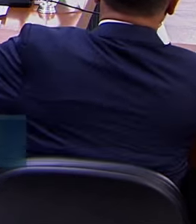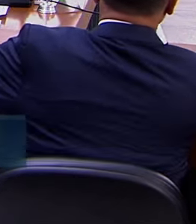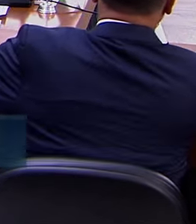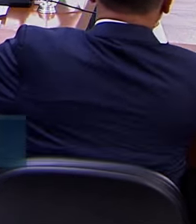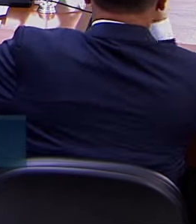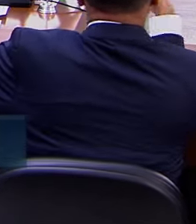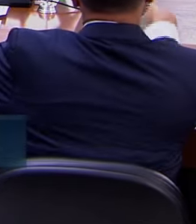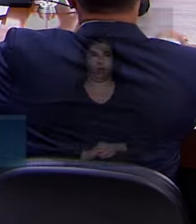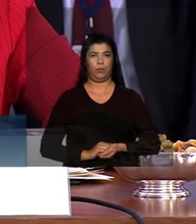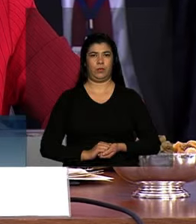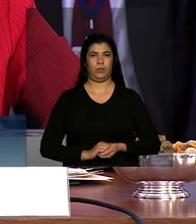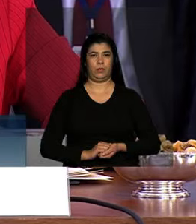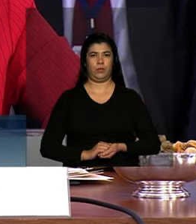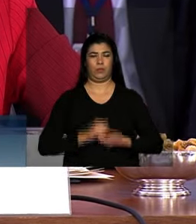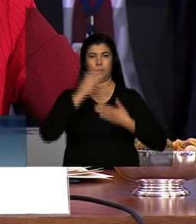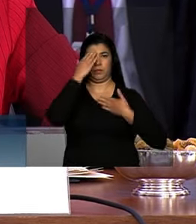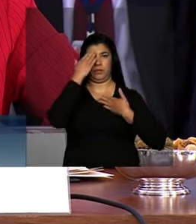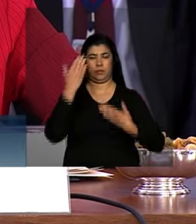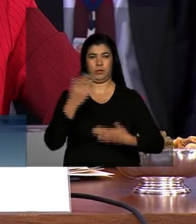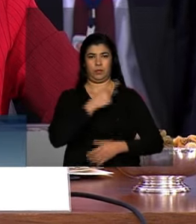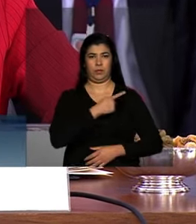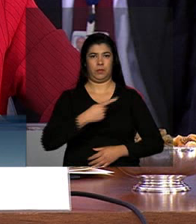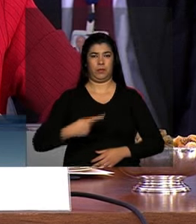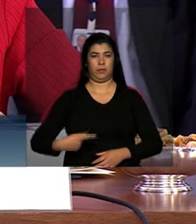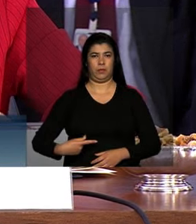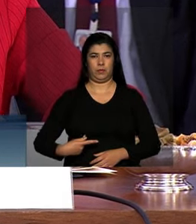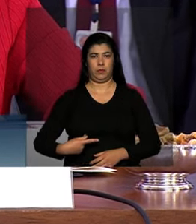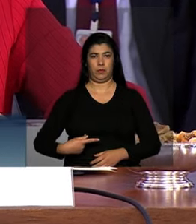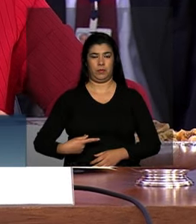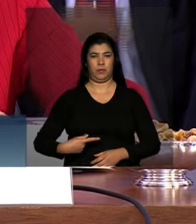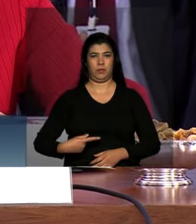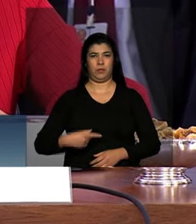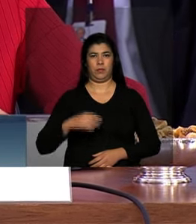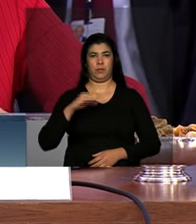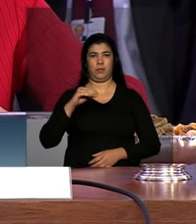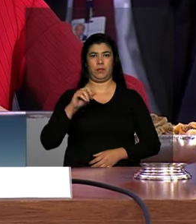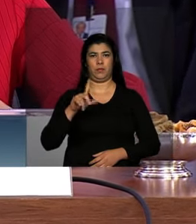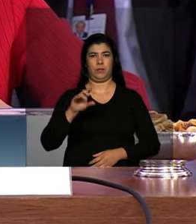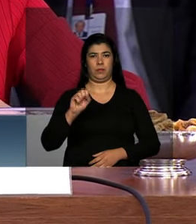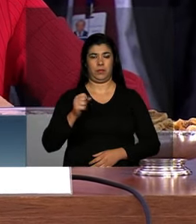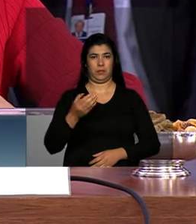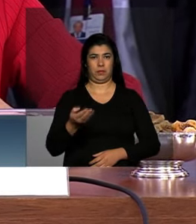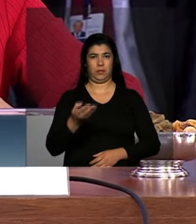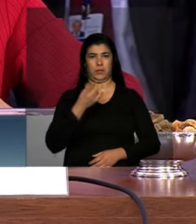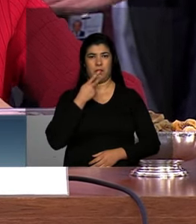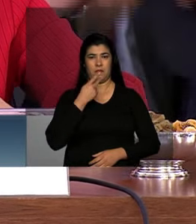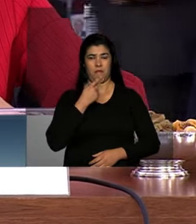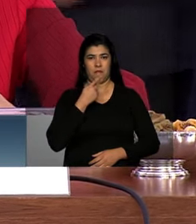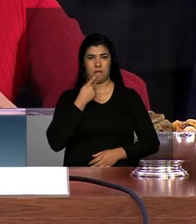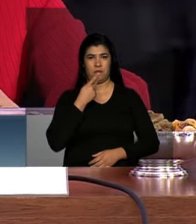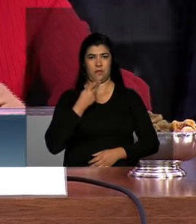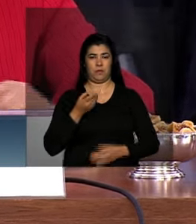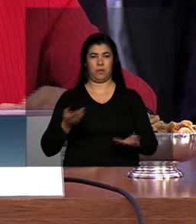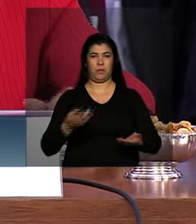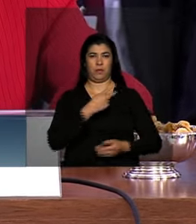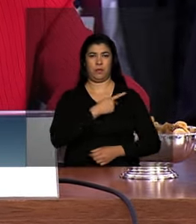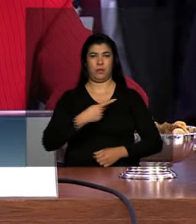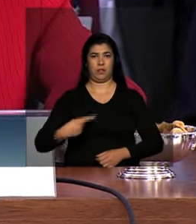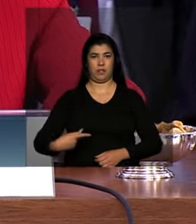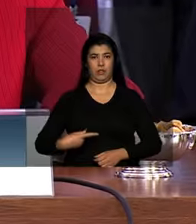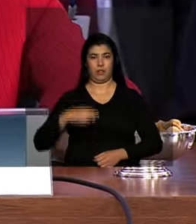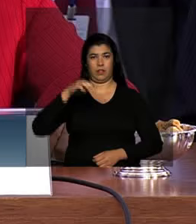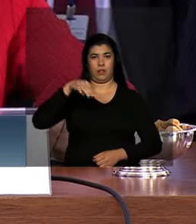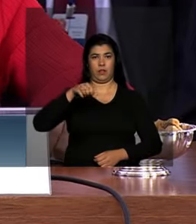Agradeço ao presidente Cartes e passo a palavra ao presidente Nicolás Maduro